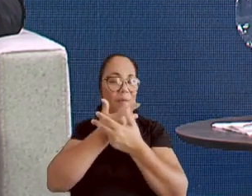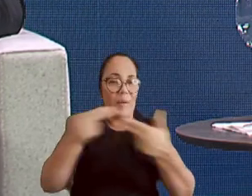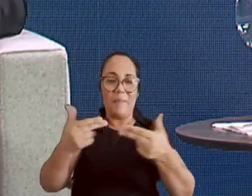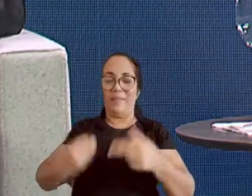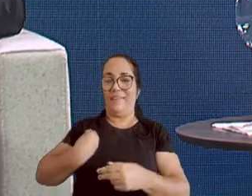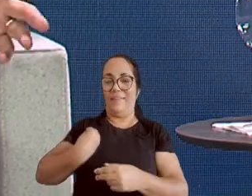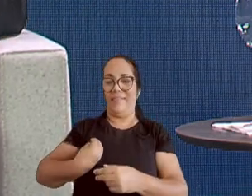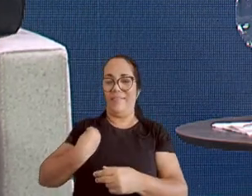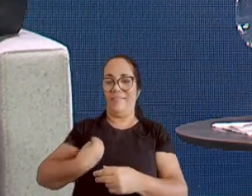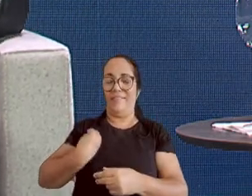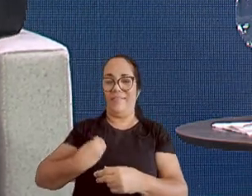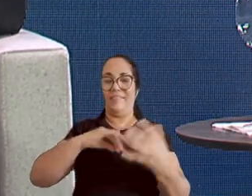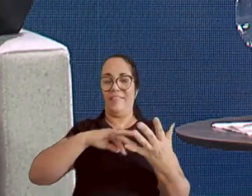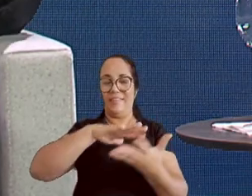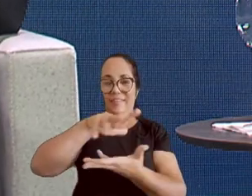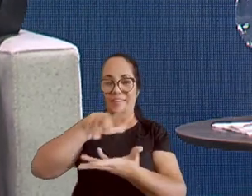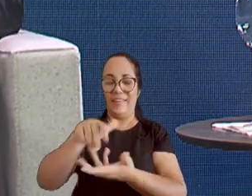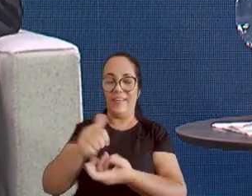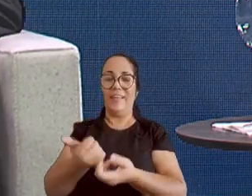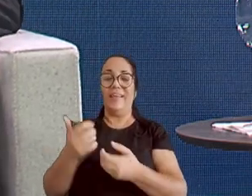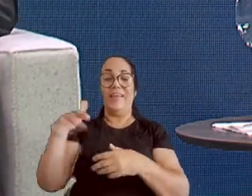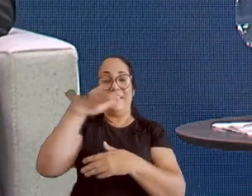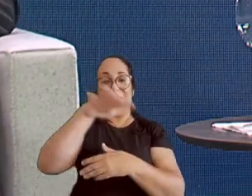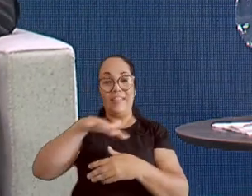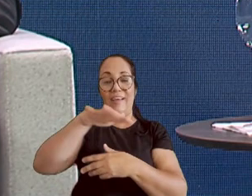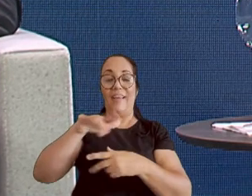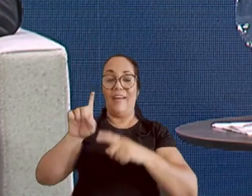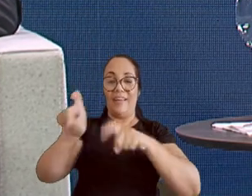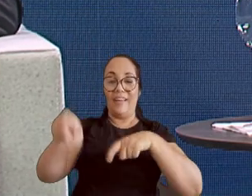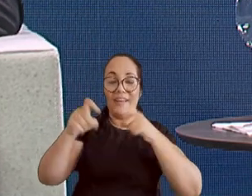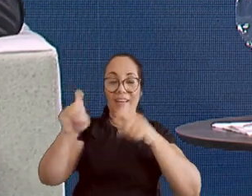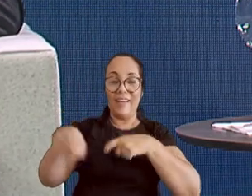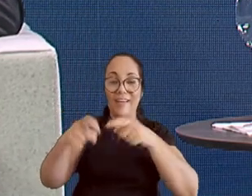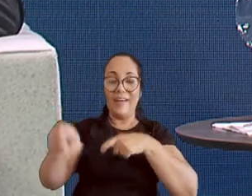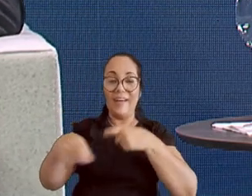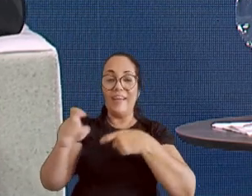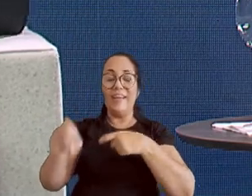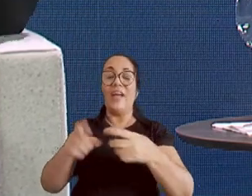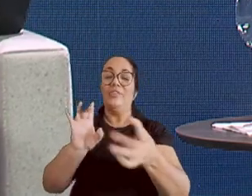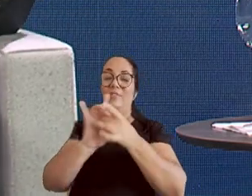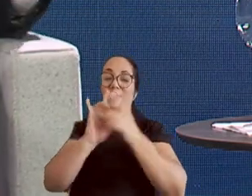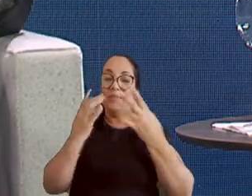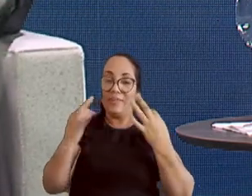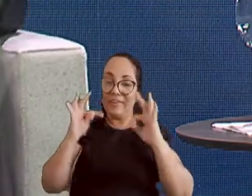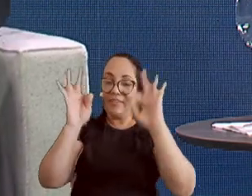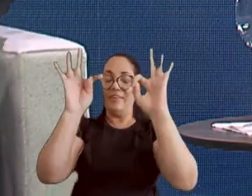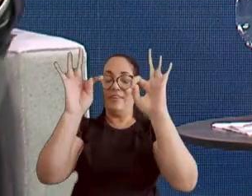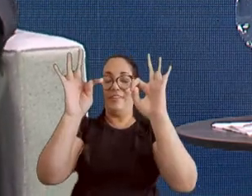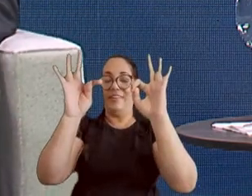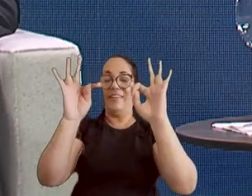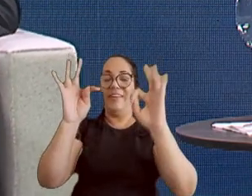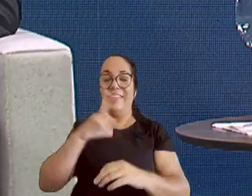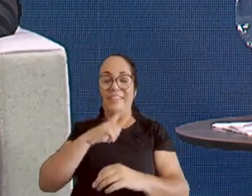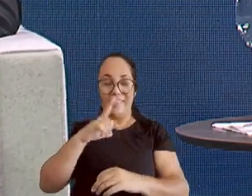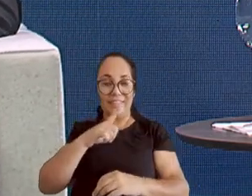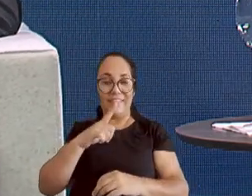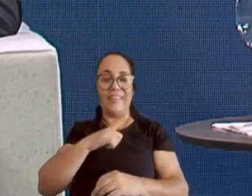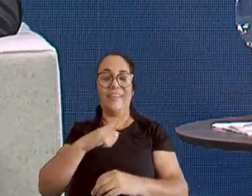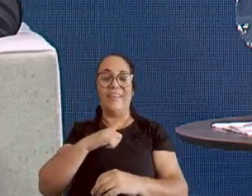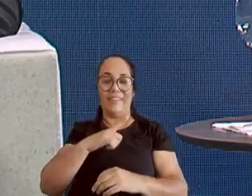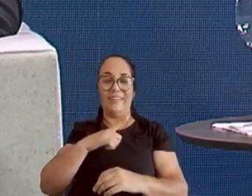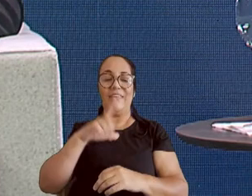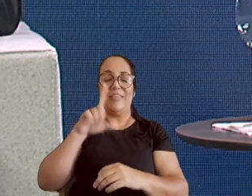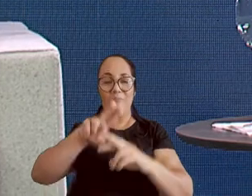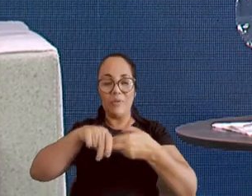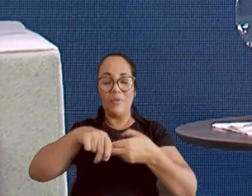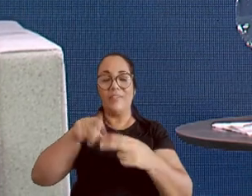a representatividade do setor não menos a fronteira tecnológica que a gente vai bater esse papo aqui já se justifica pelo pela essa mesa né Eu